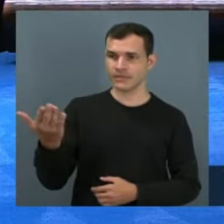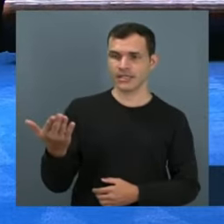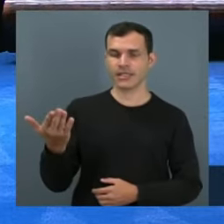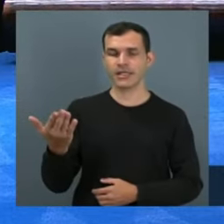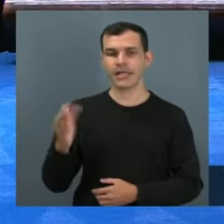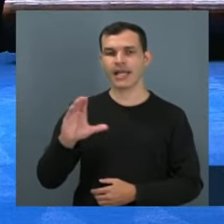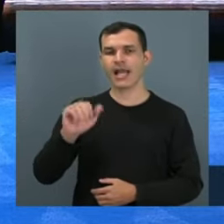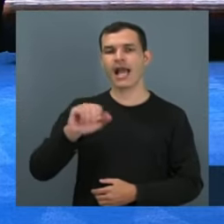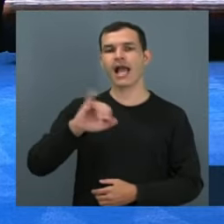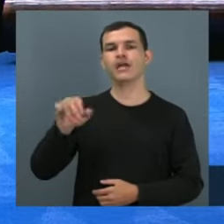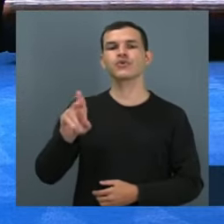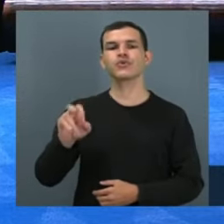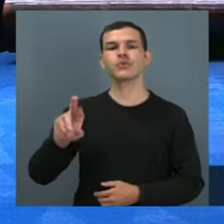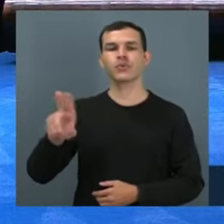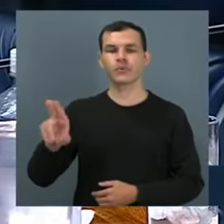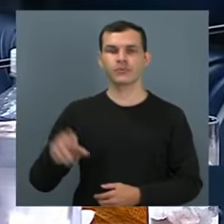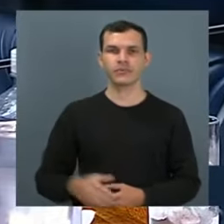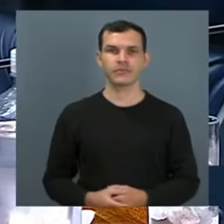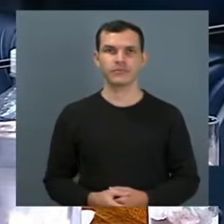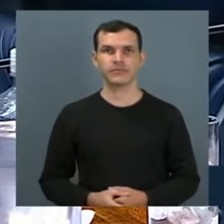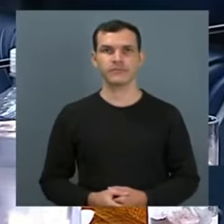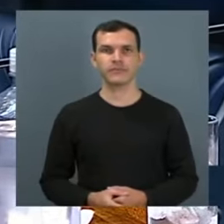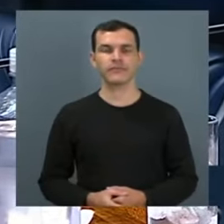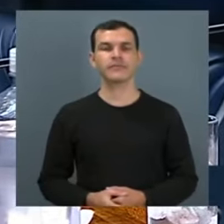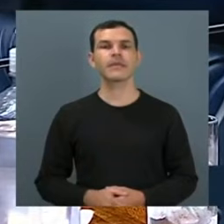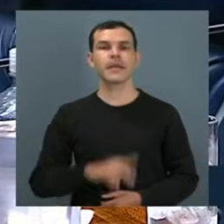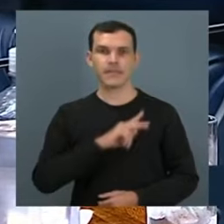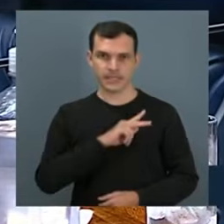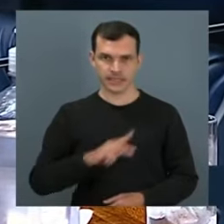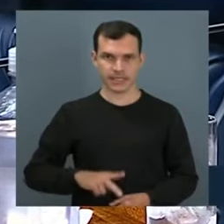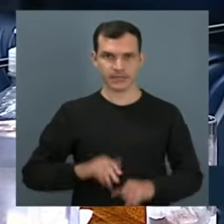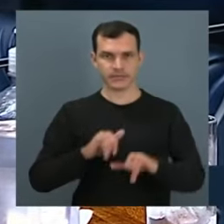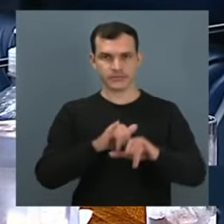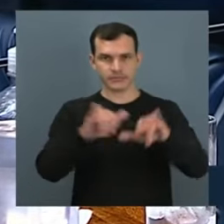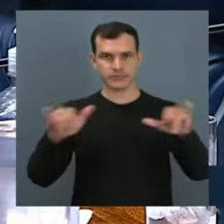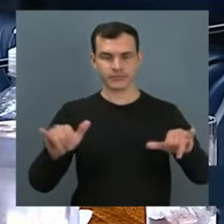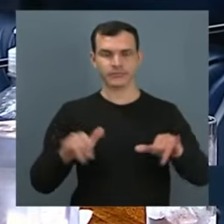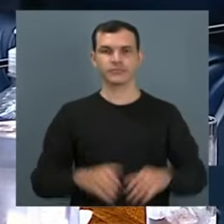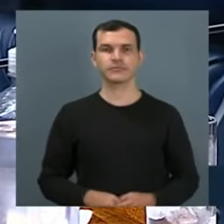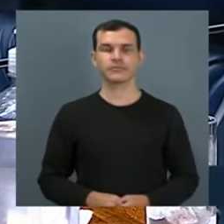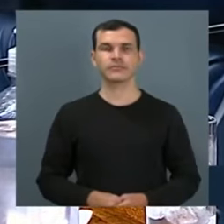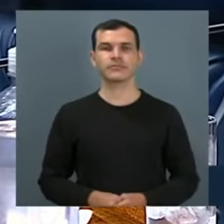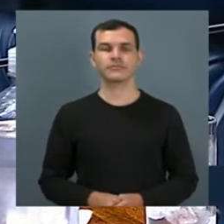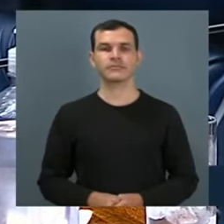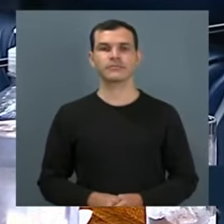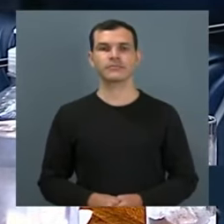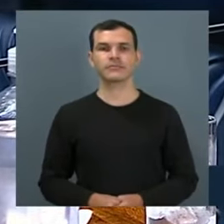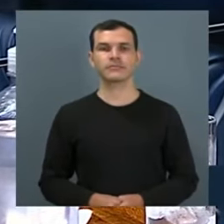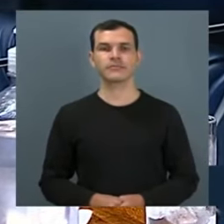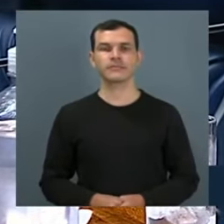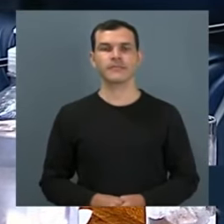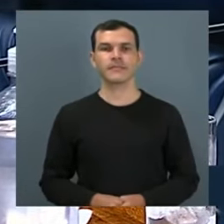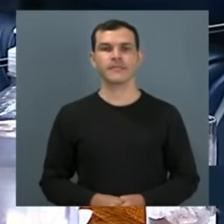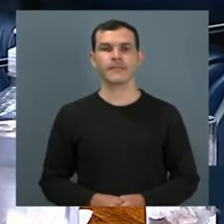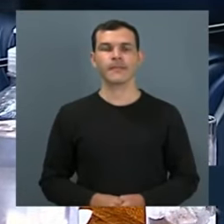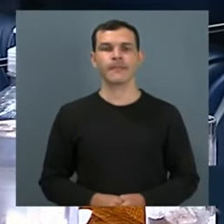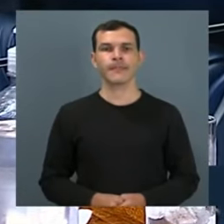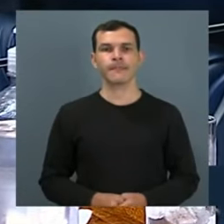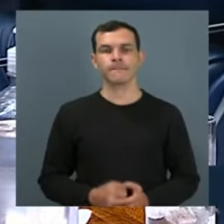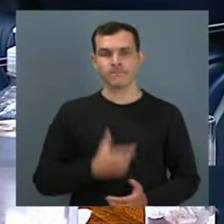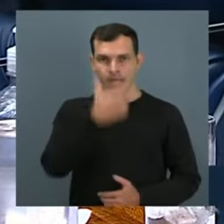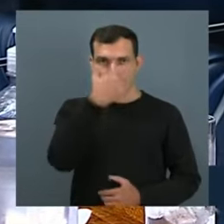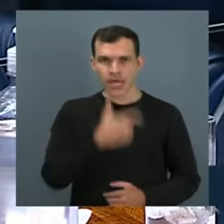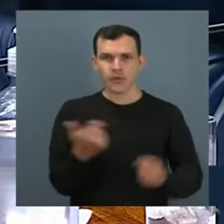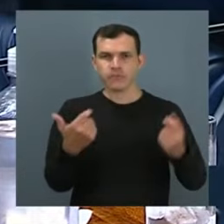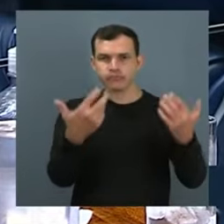Chico. Eu, lembrando Voltaire, eu não vou, em hipótese alguma, entrar aqui no